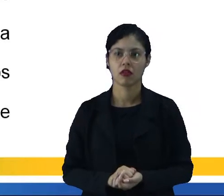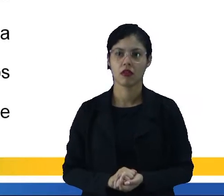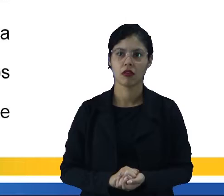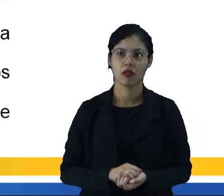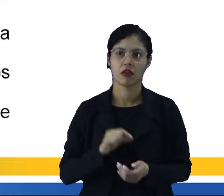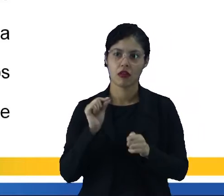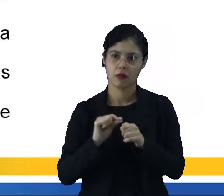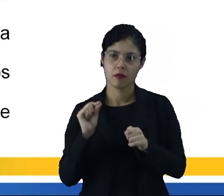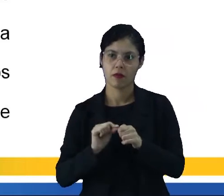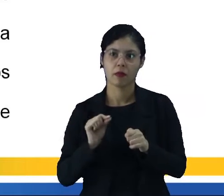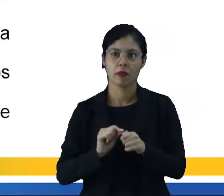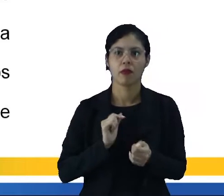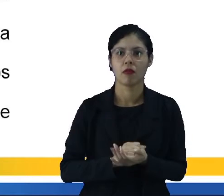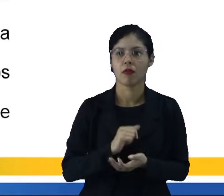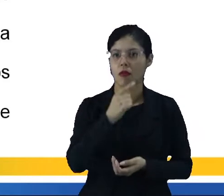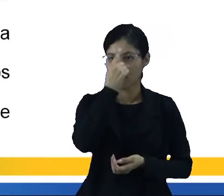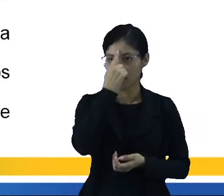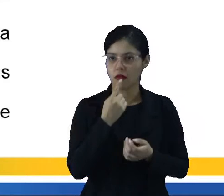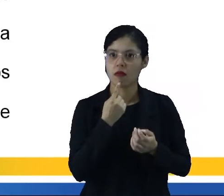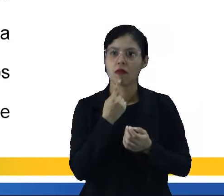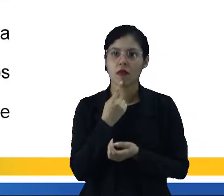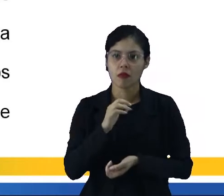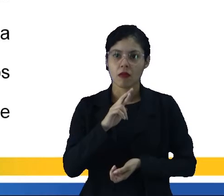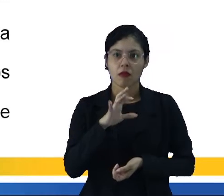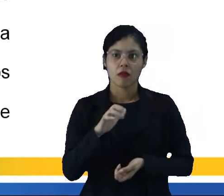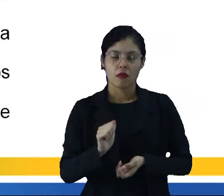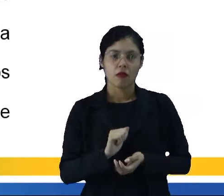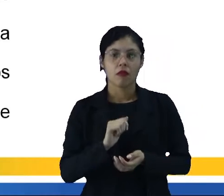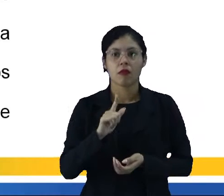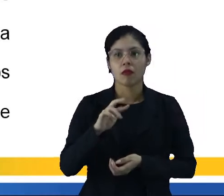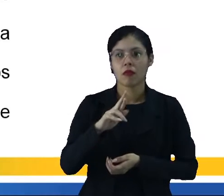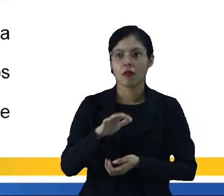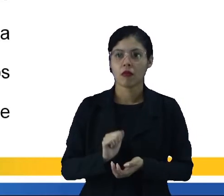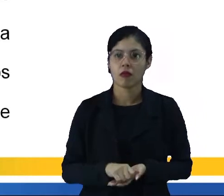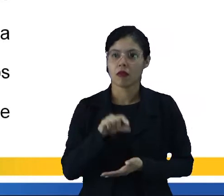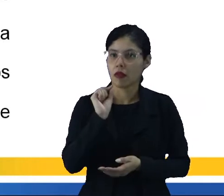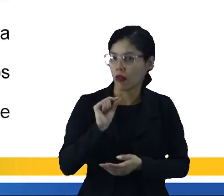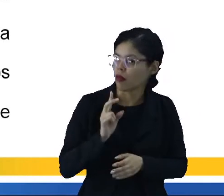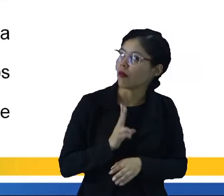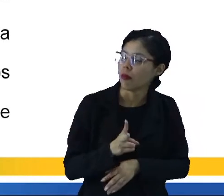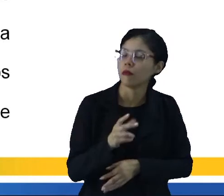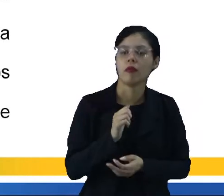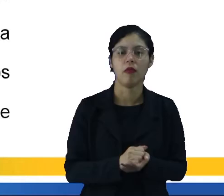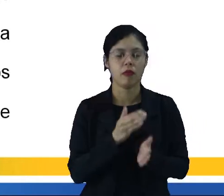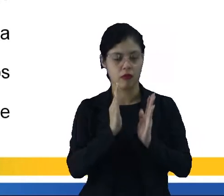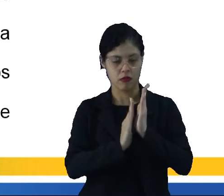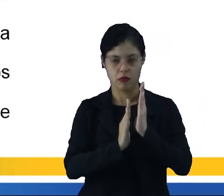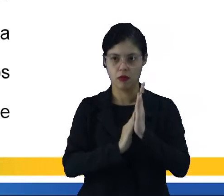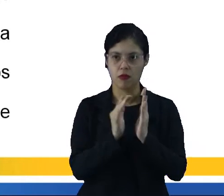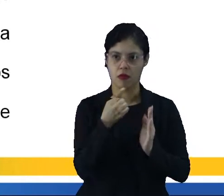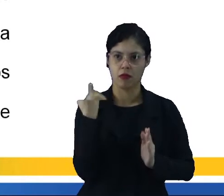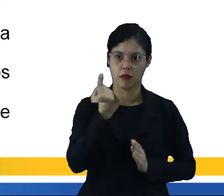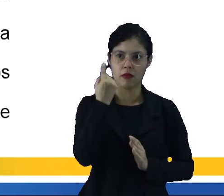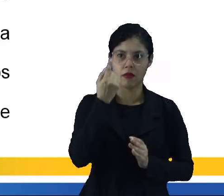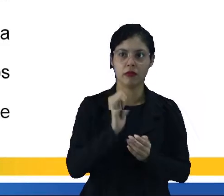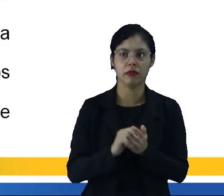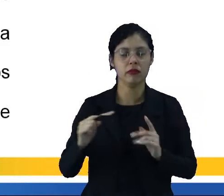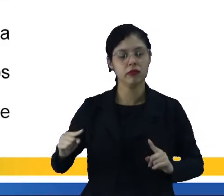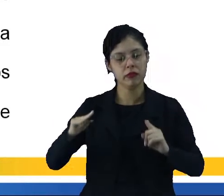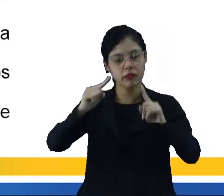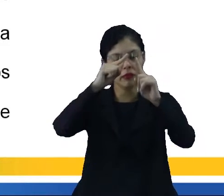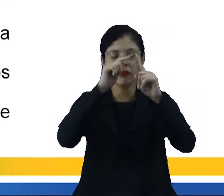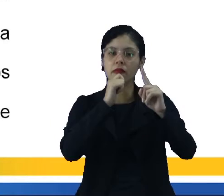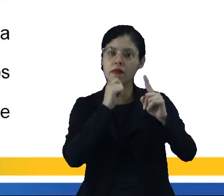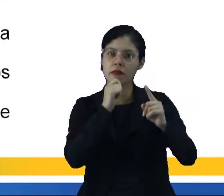formam as faces laterais as arestas laterais tá que são segmentos das faces e a altura da pirâmide H